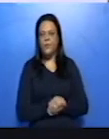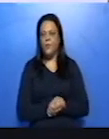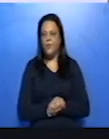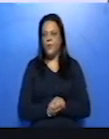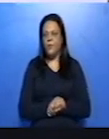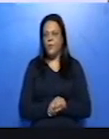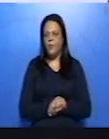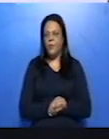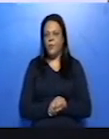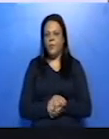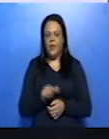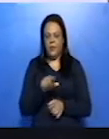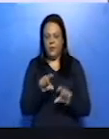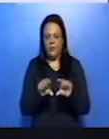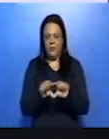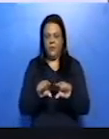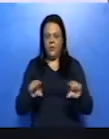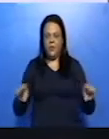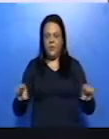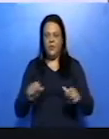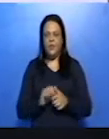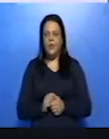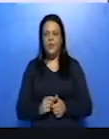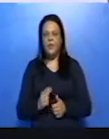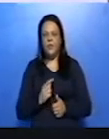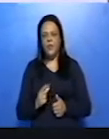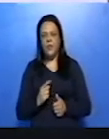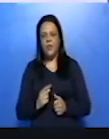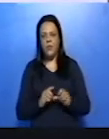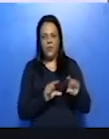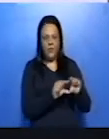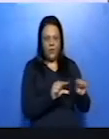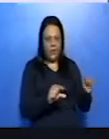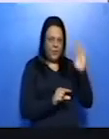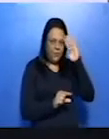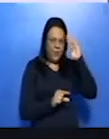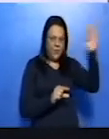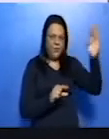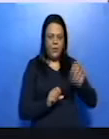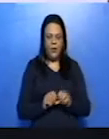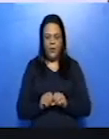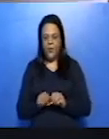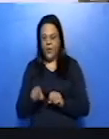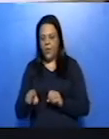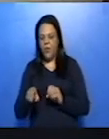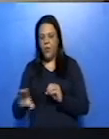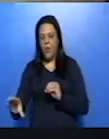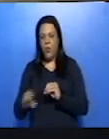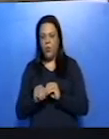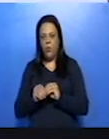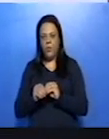Porém, eu tenho uma delas dependente. Porque, olha, eles não permitem